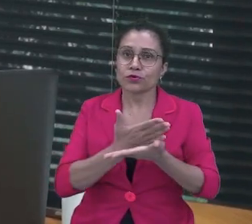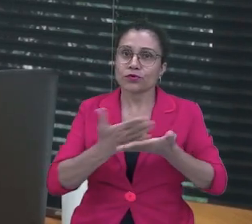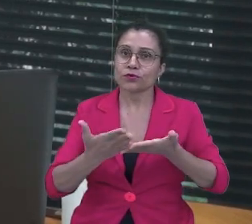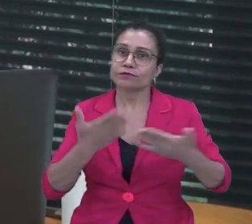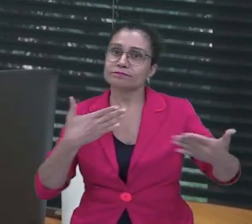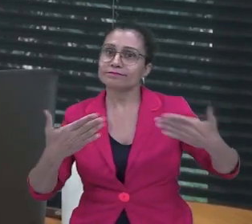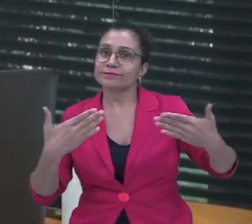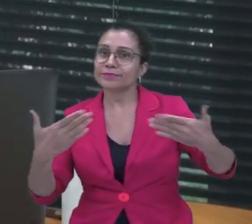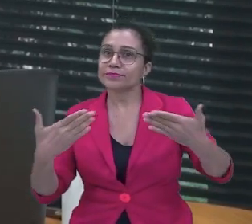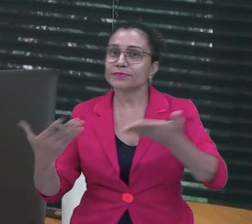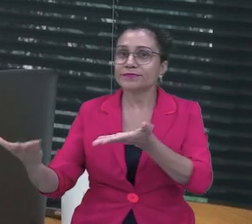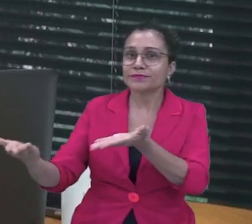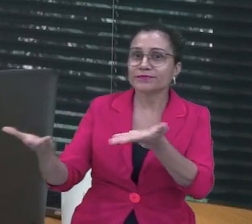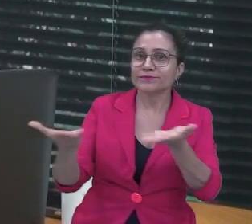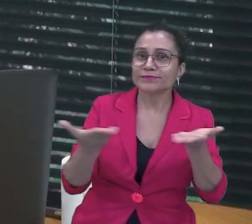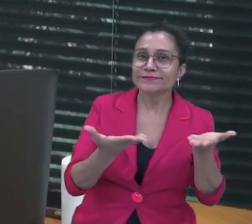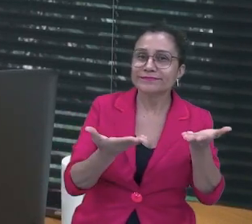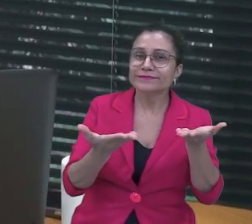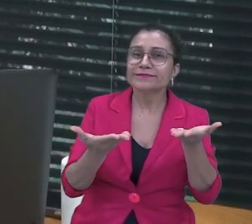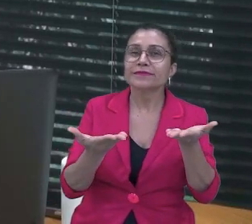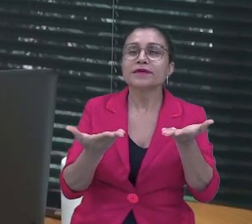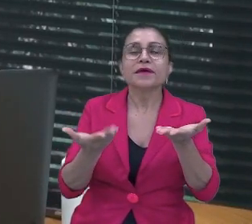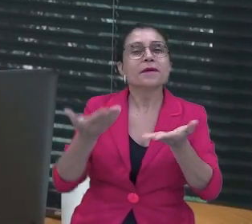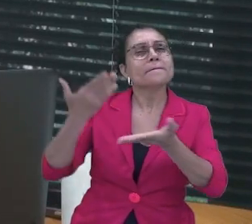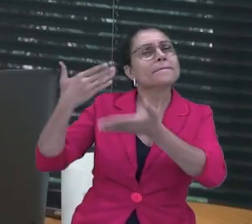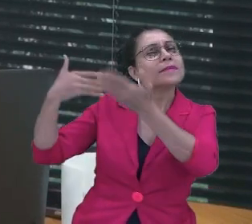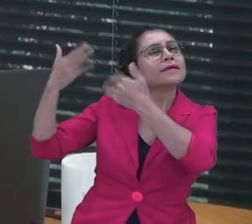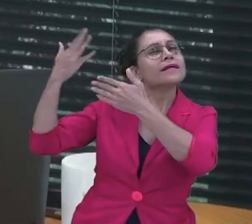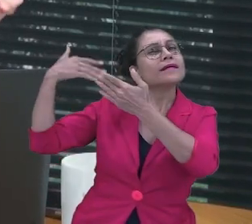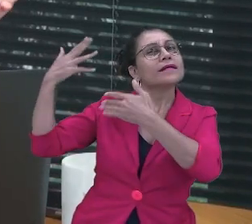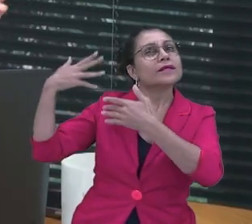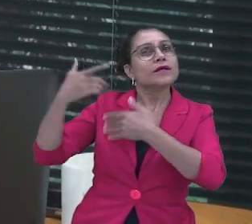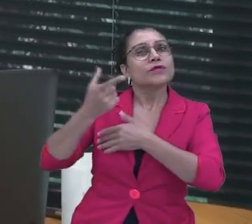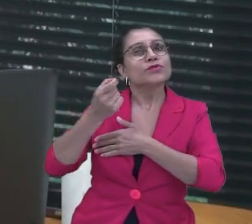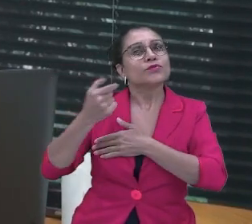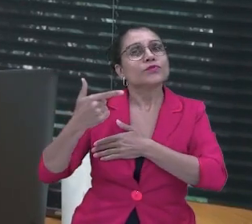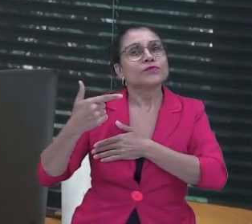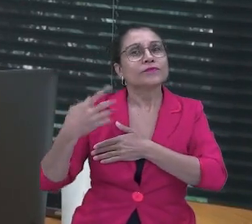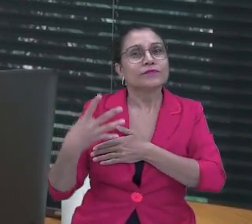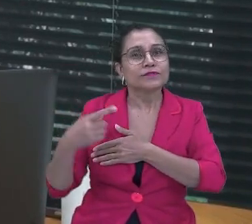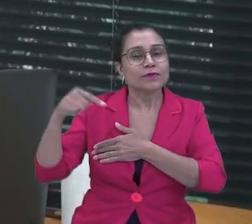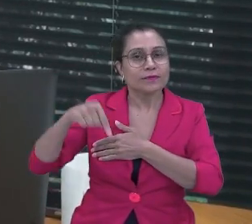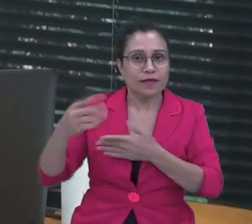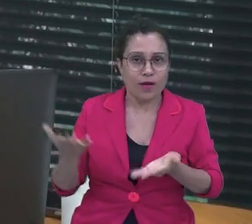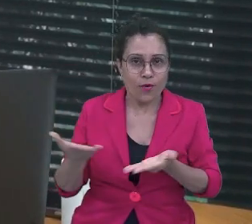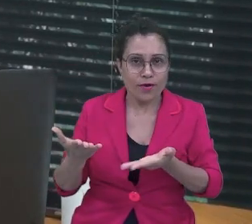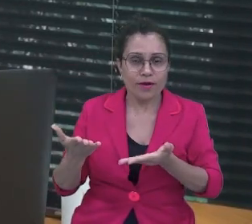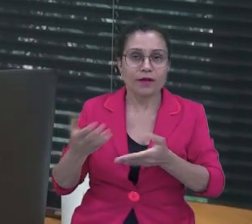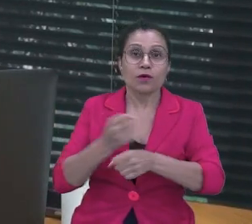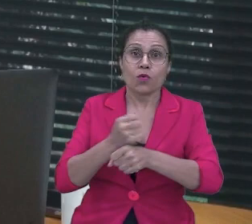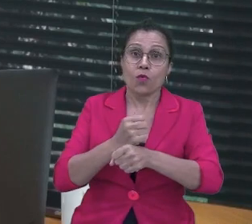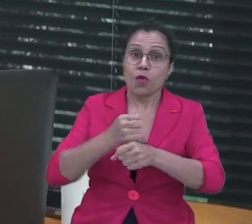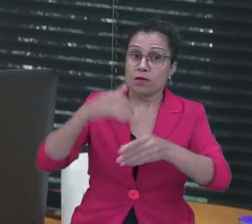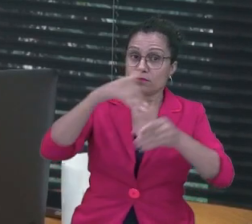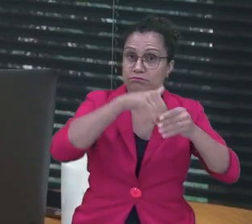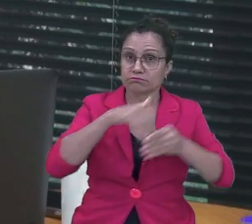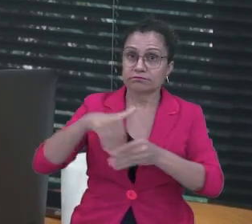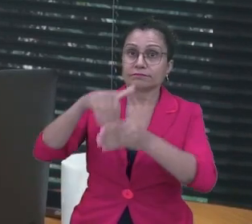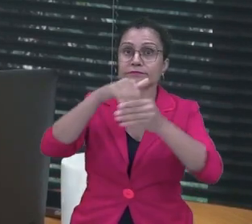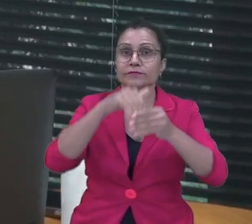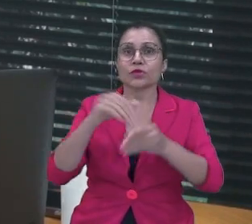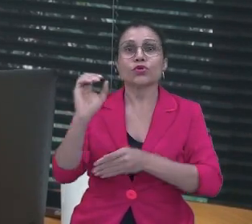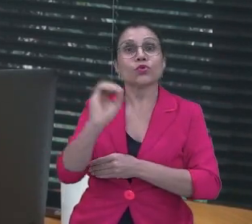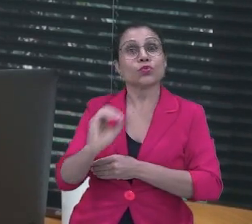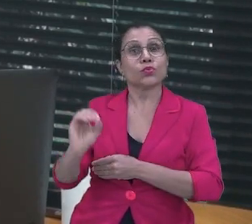nosso bate-papo te convidando a voltar um pouquinho ao tempo. 2024 é um ano eleitoral. Nós temos eleições